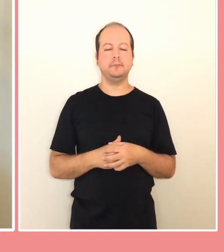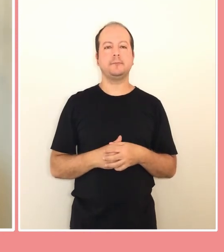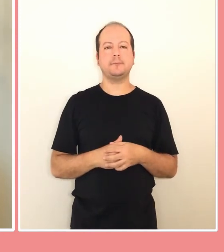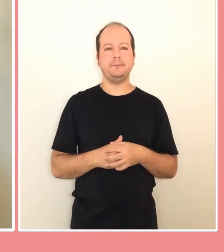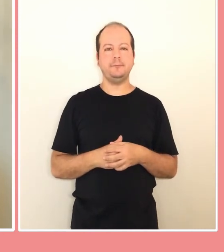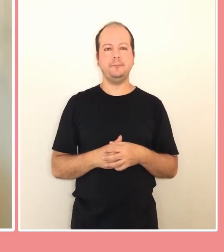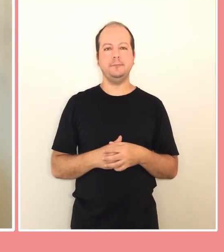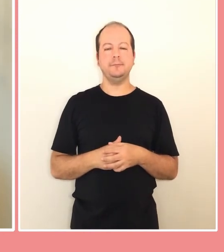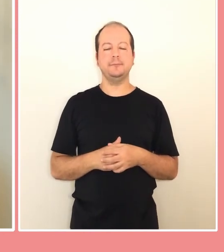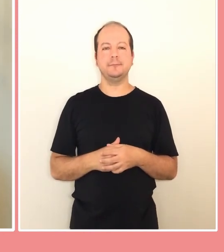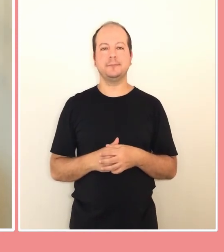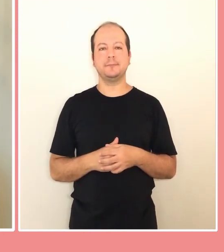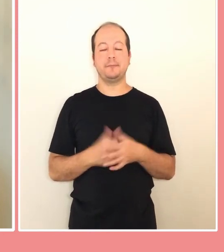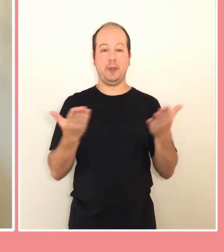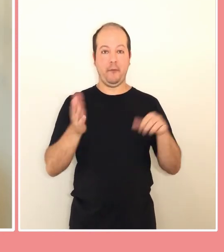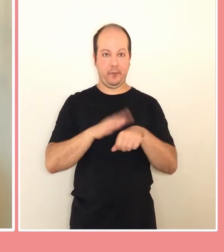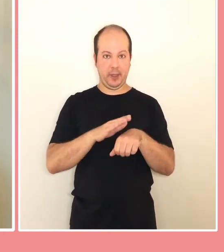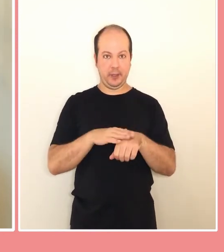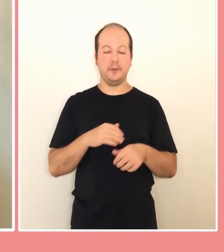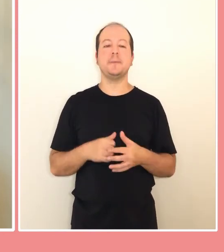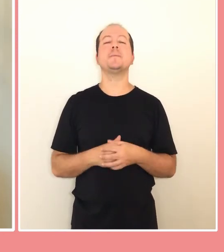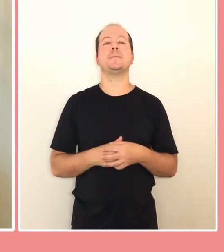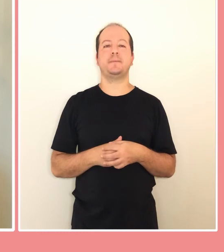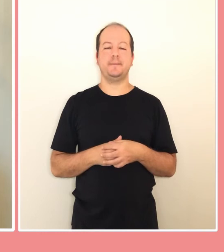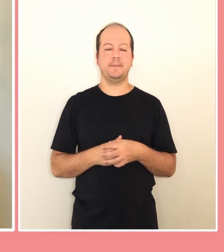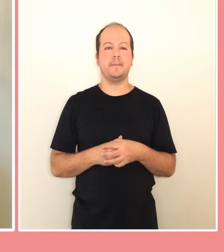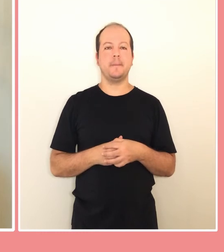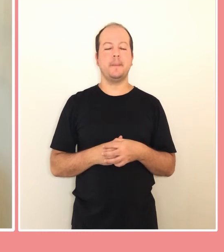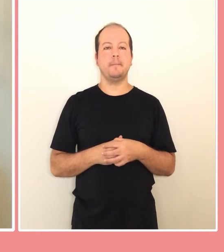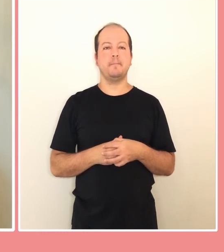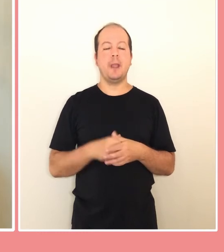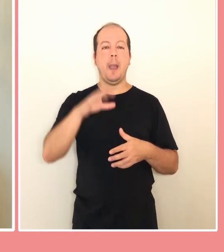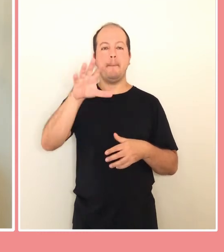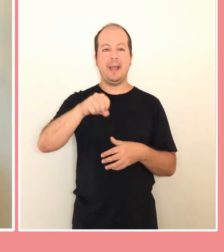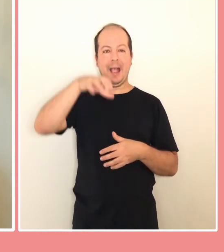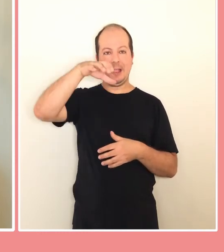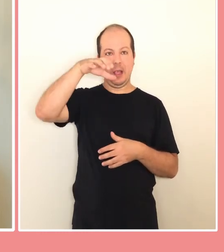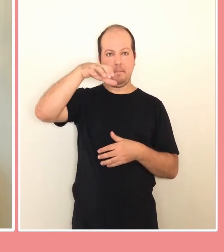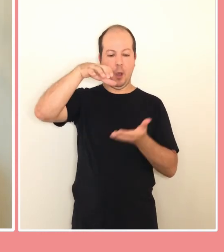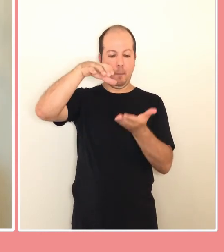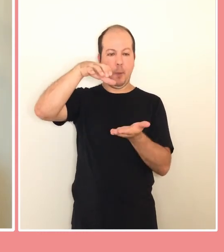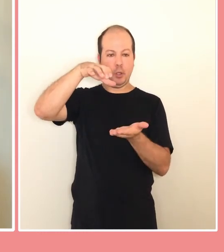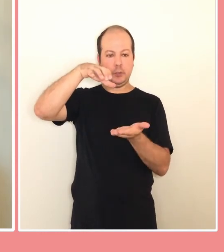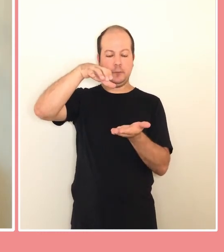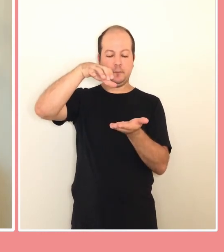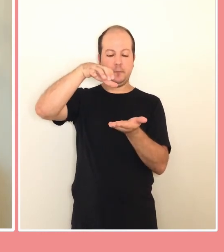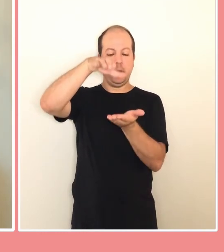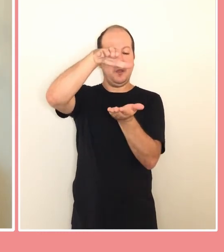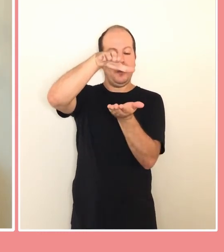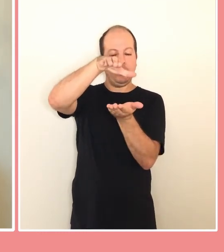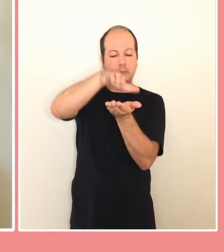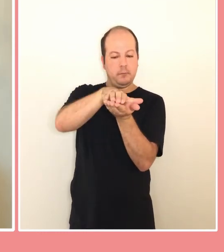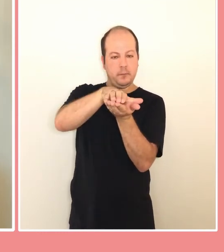Bom, então, feito isso, nós vamos pegar a tampa do pote e colocar com o encaixe